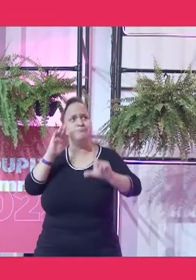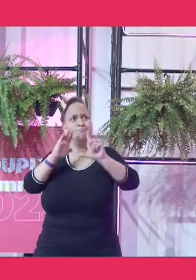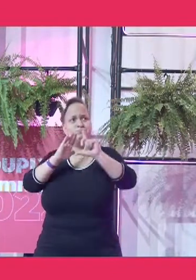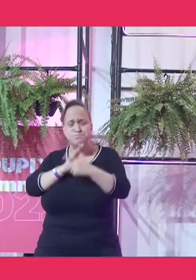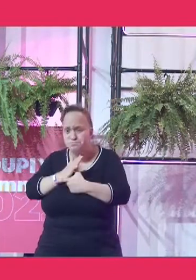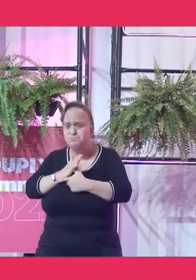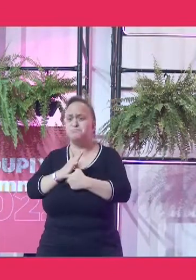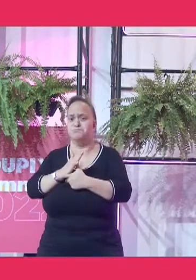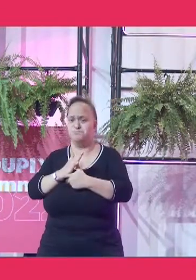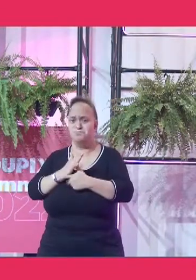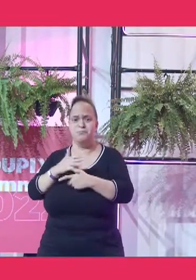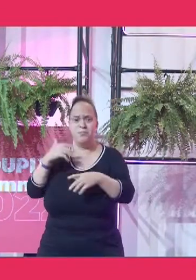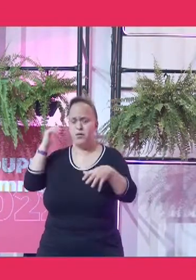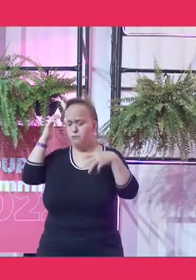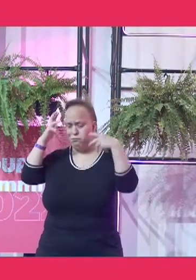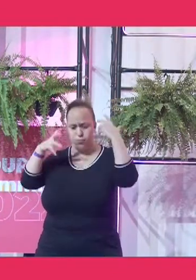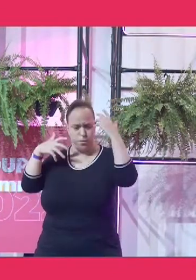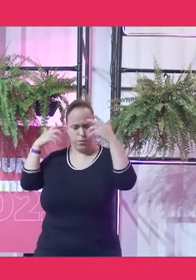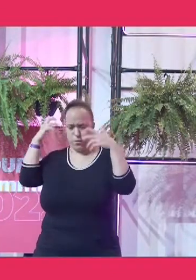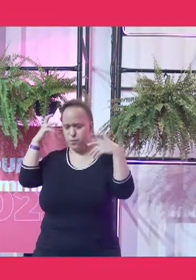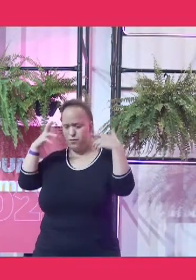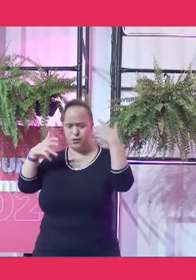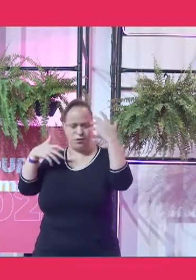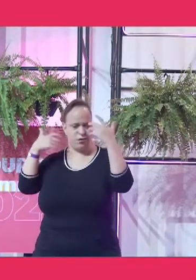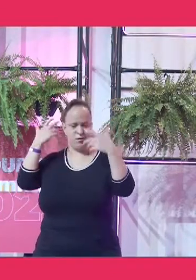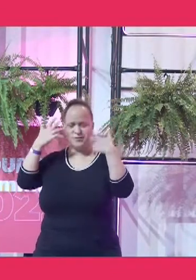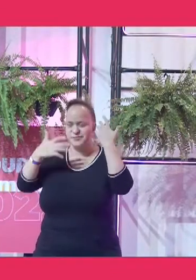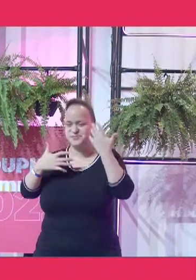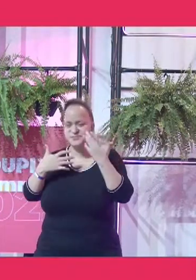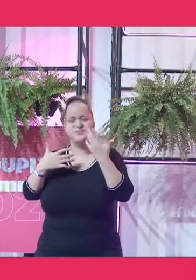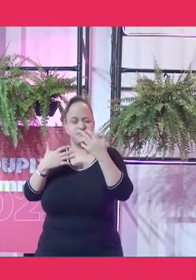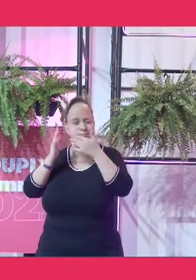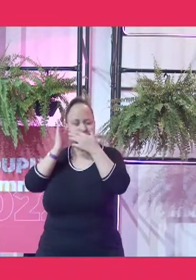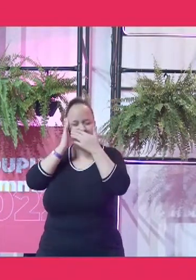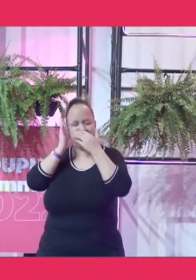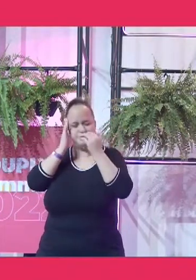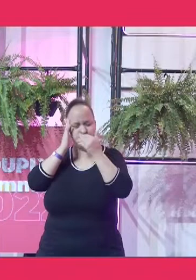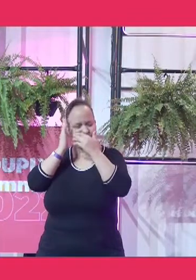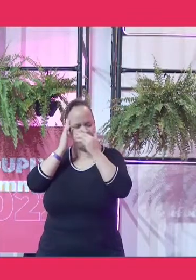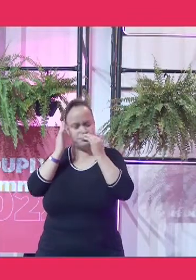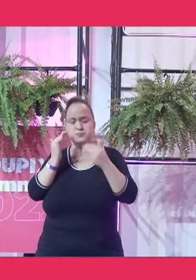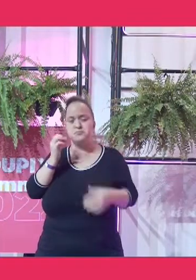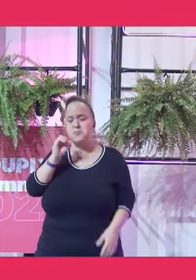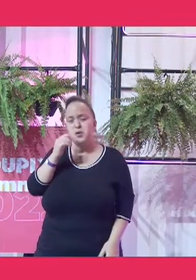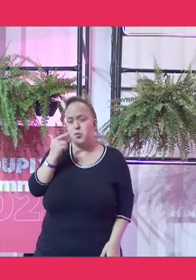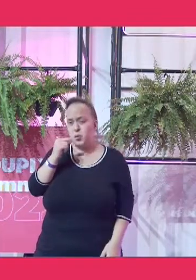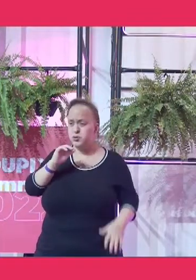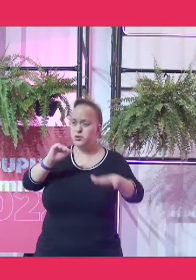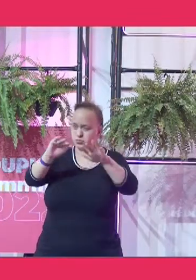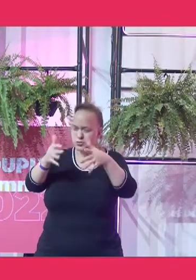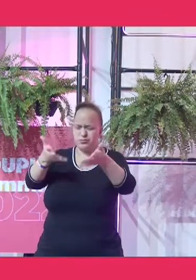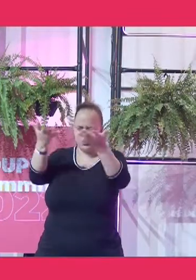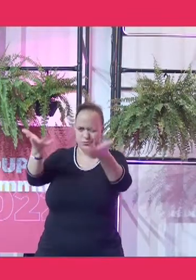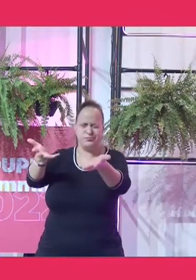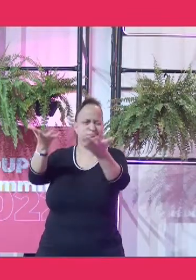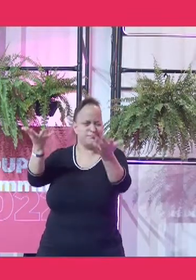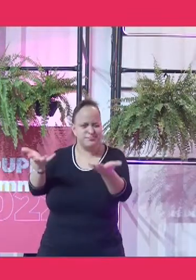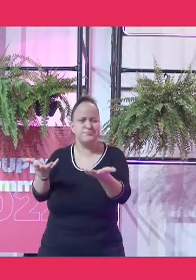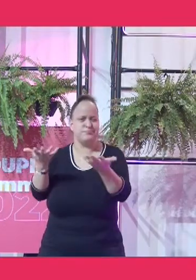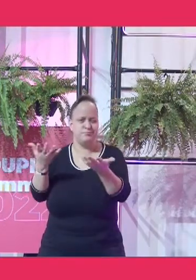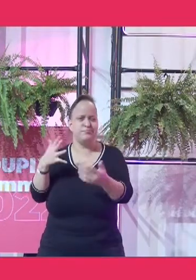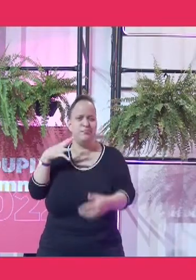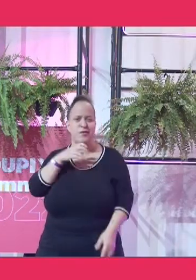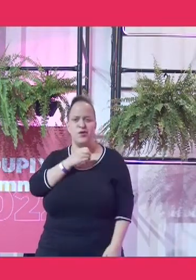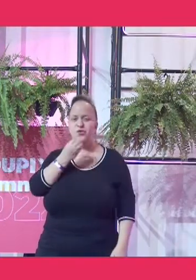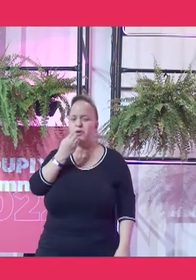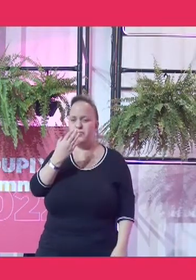está fudido da cabeça tentar motivar o próximo, né? Pra, sabe, vai, já que eu não consegui, vai você. Então, eu acho que é muito legal falar